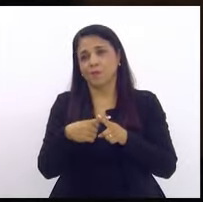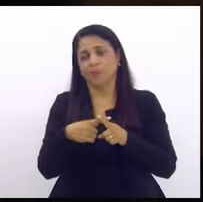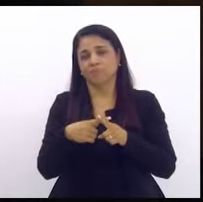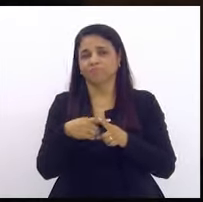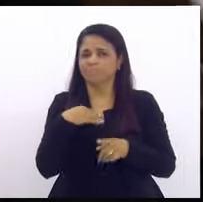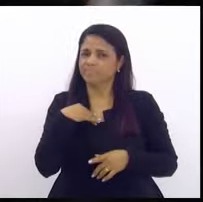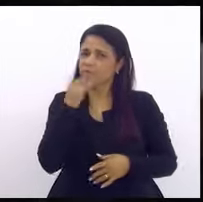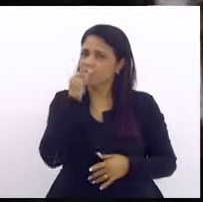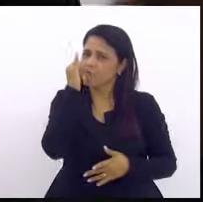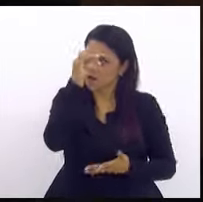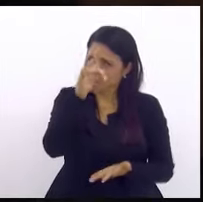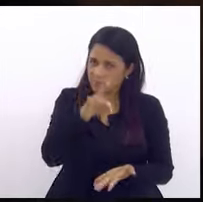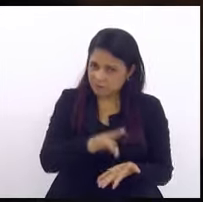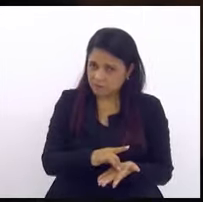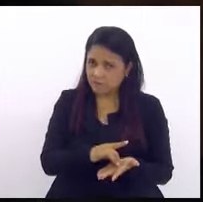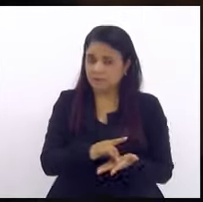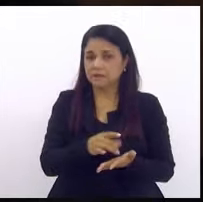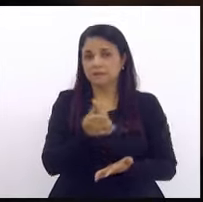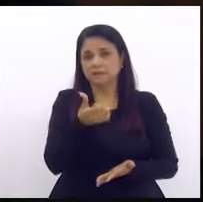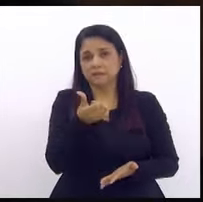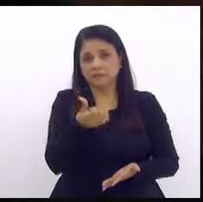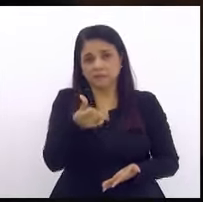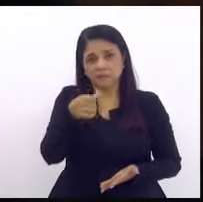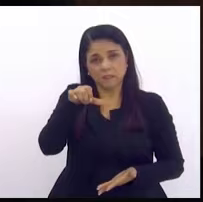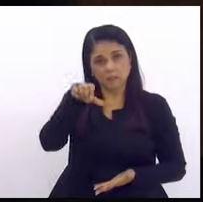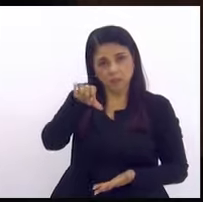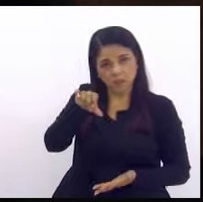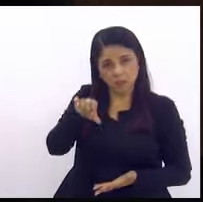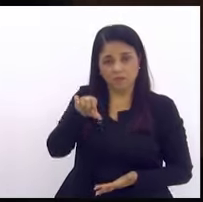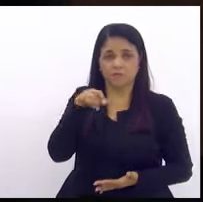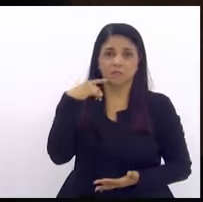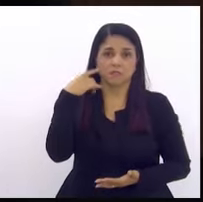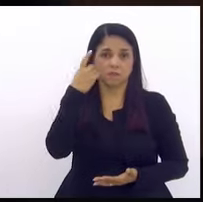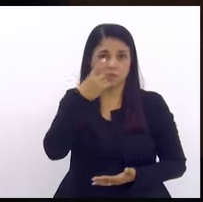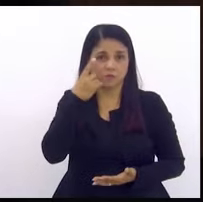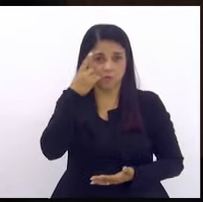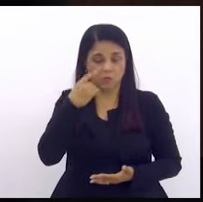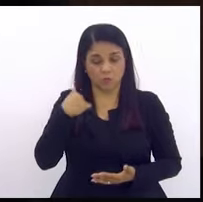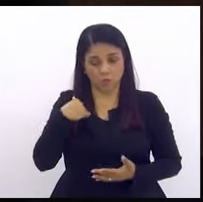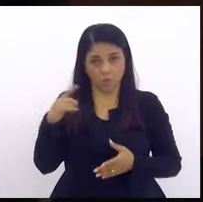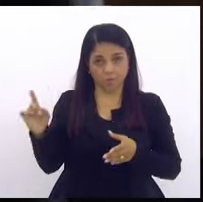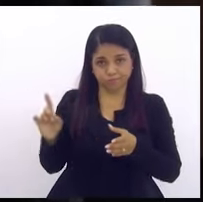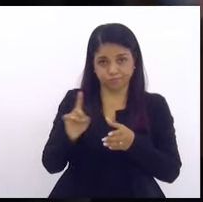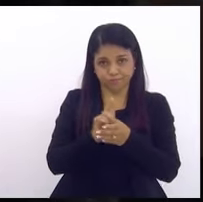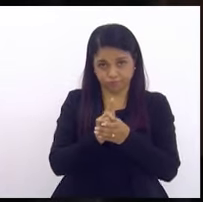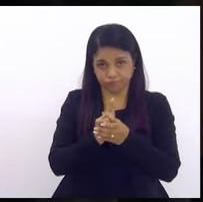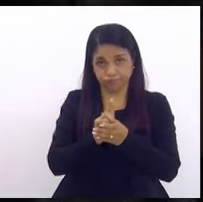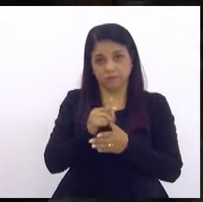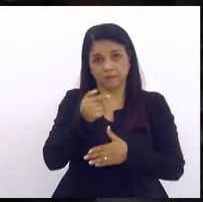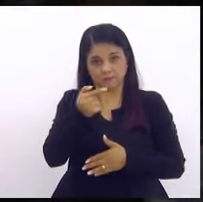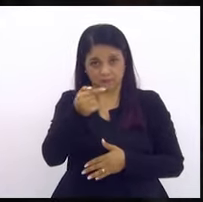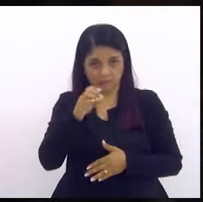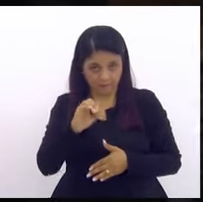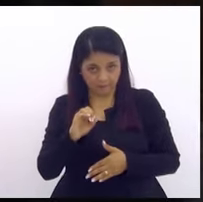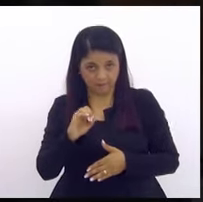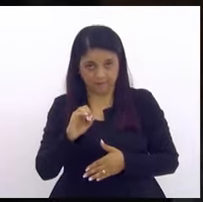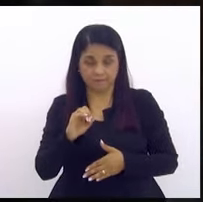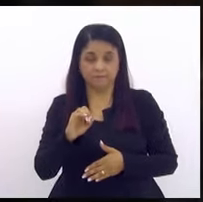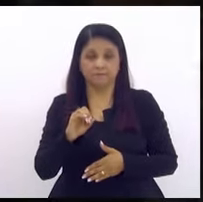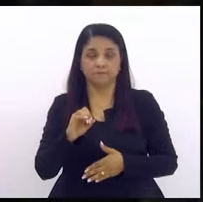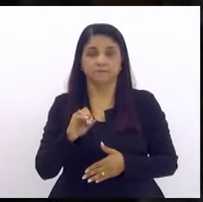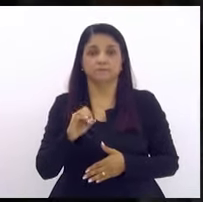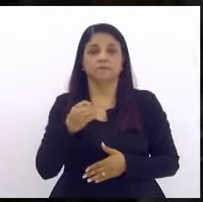confesso que os 69 deputados, e estou eu me incluindo, no